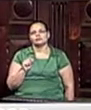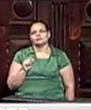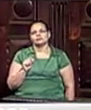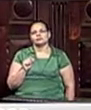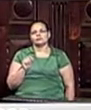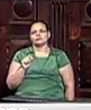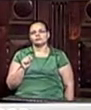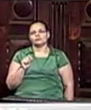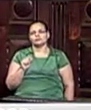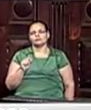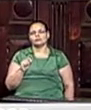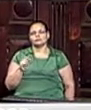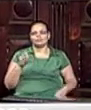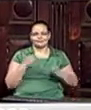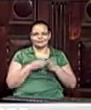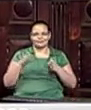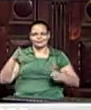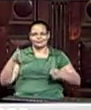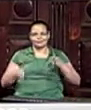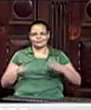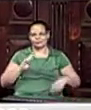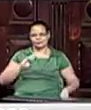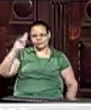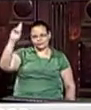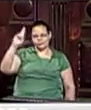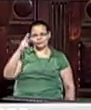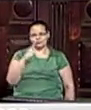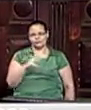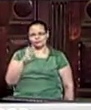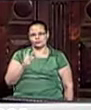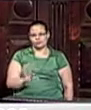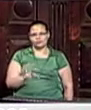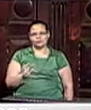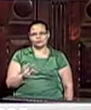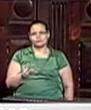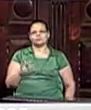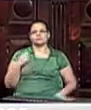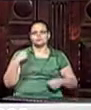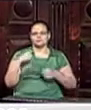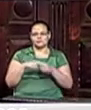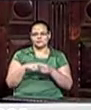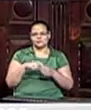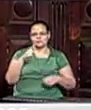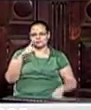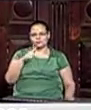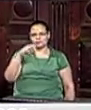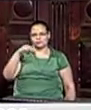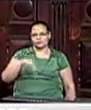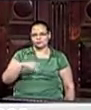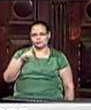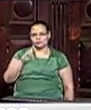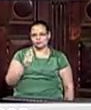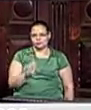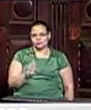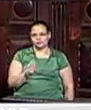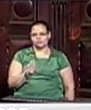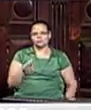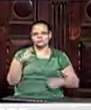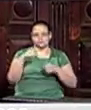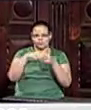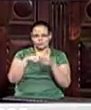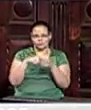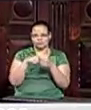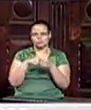que o período liderado pelo PT, aliado ao PMDB e